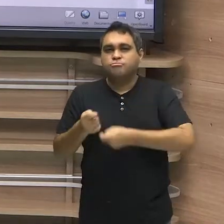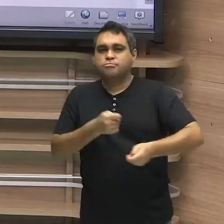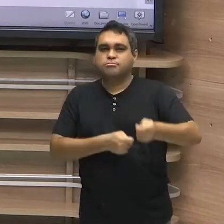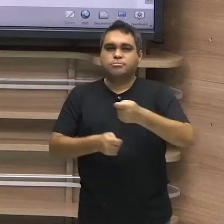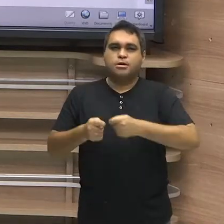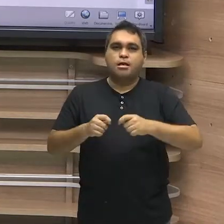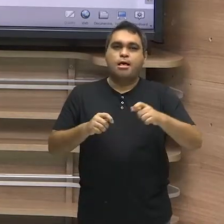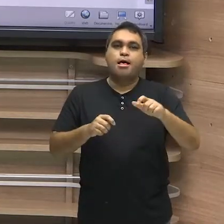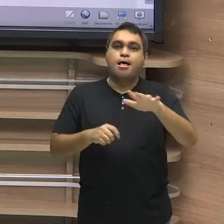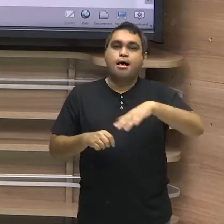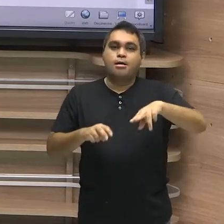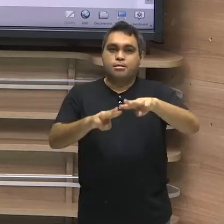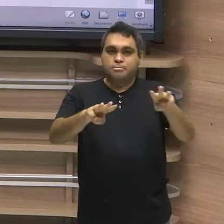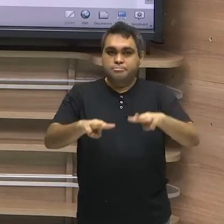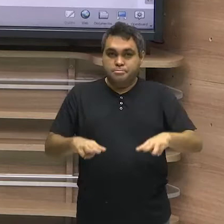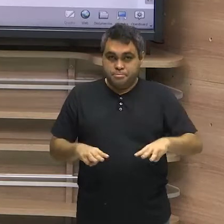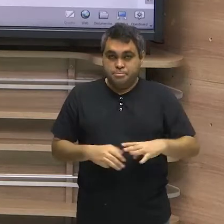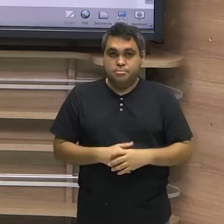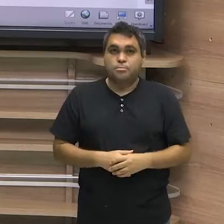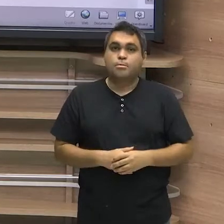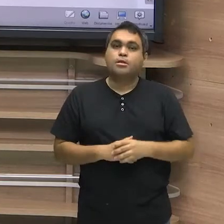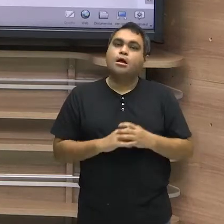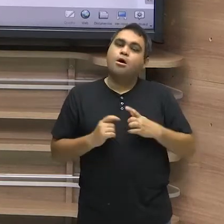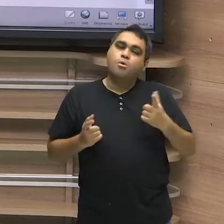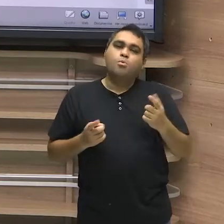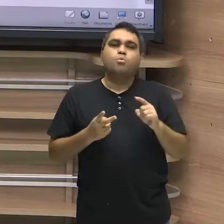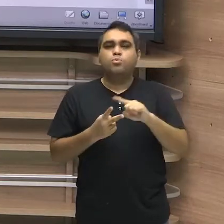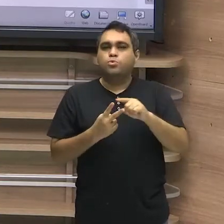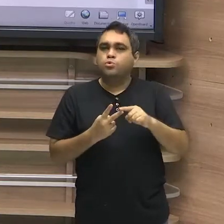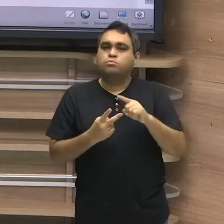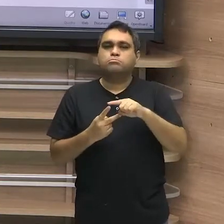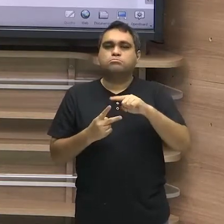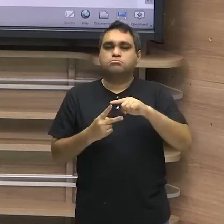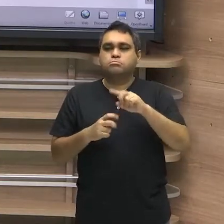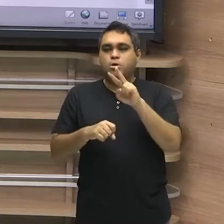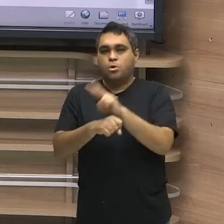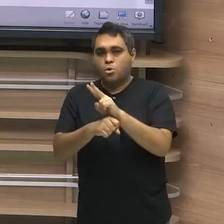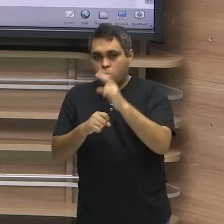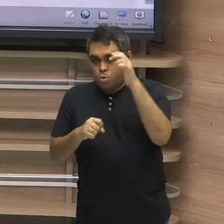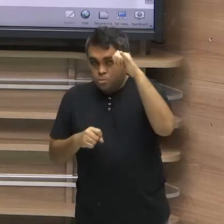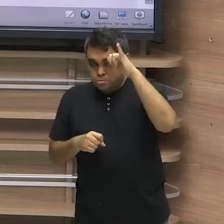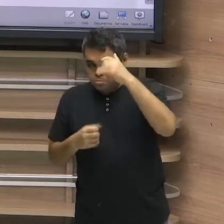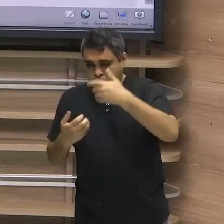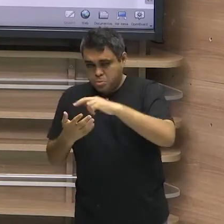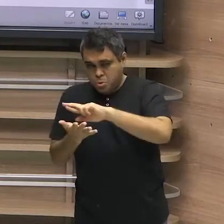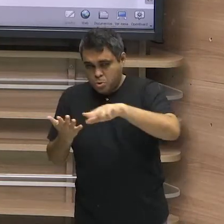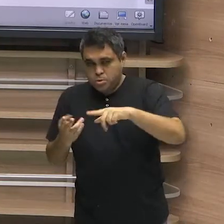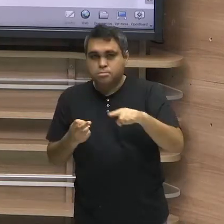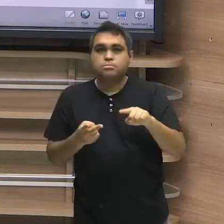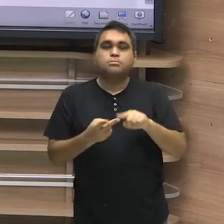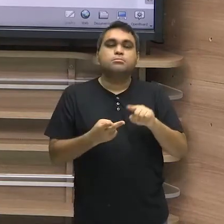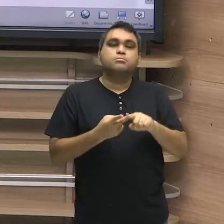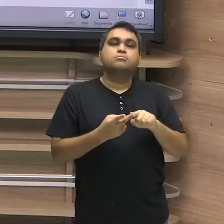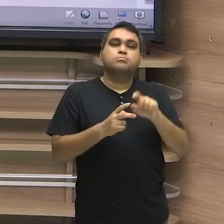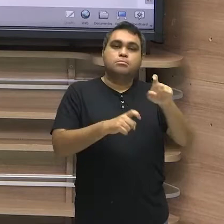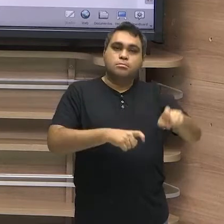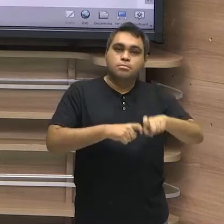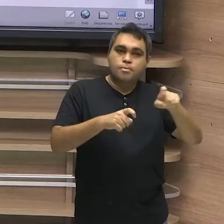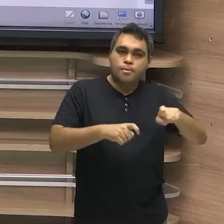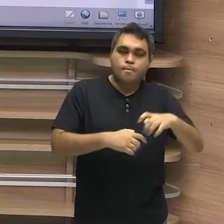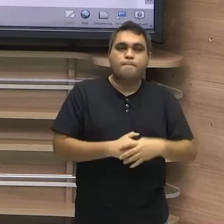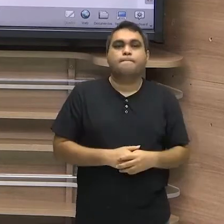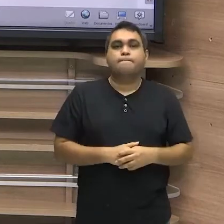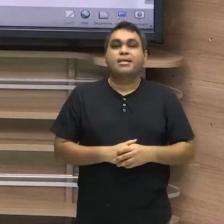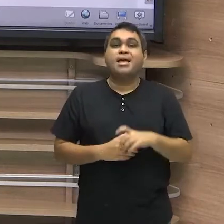da Mesopotâmia, certo? Essa agricultura e essa pecuária que produzem excedentes. O que são excedentes, professora Isabel? É quando eu